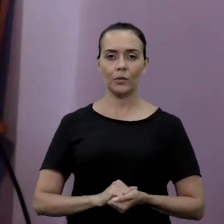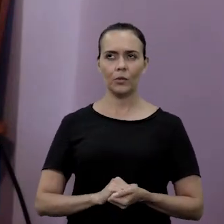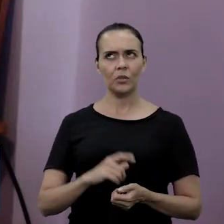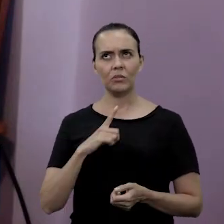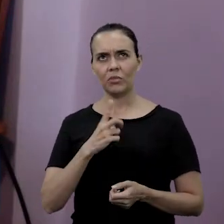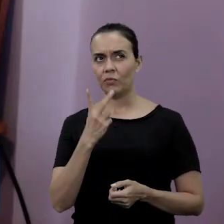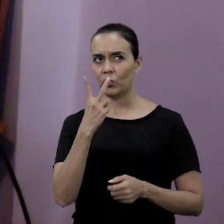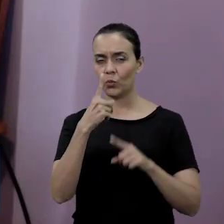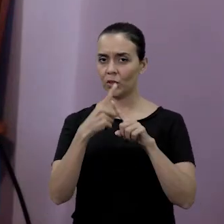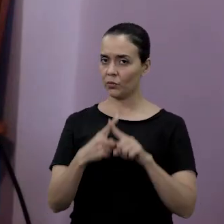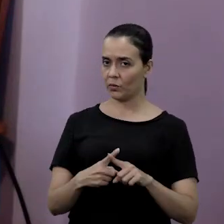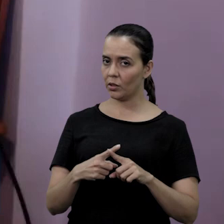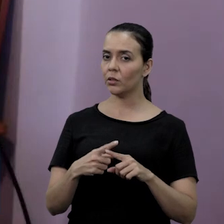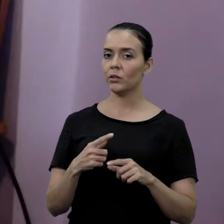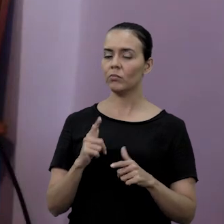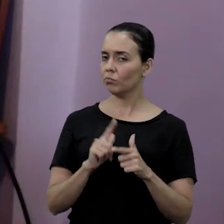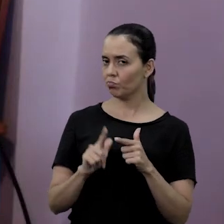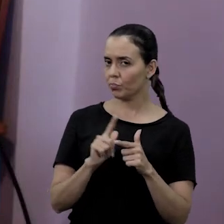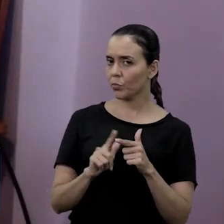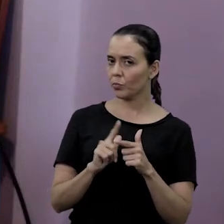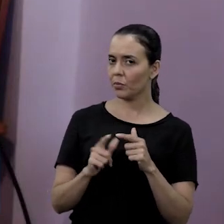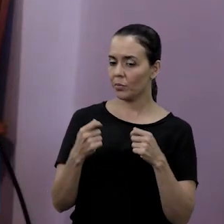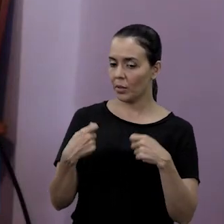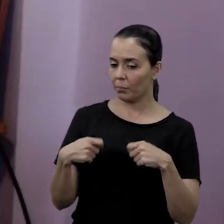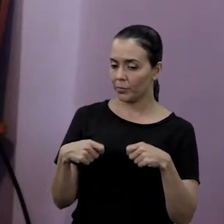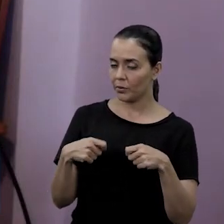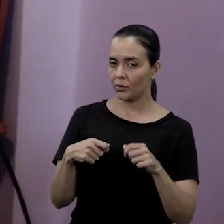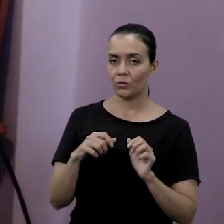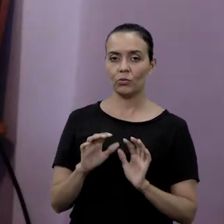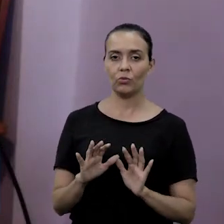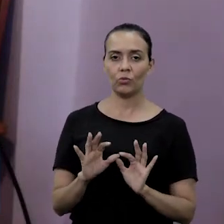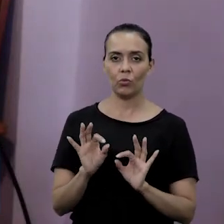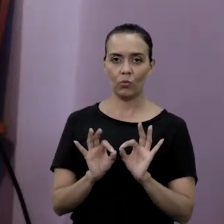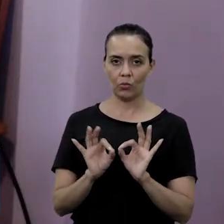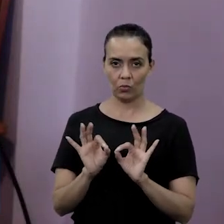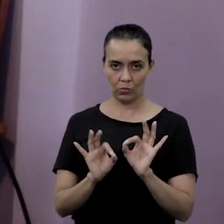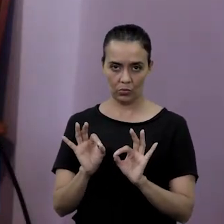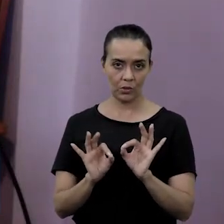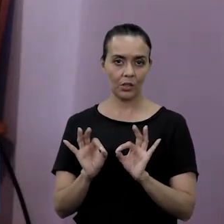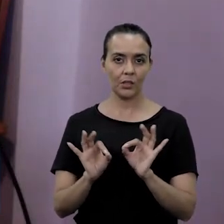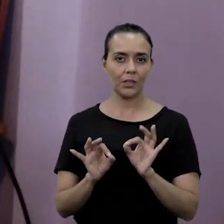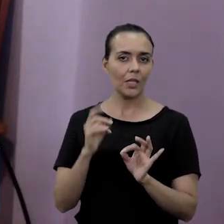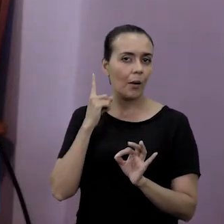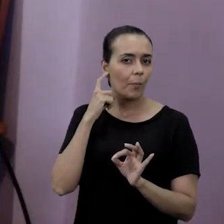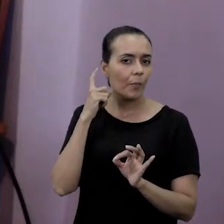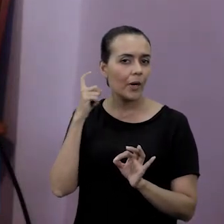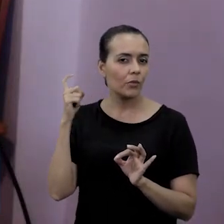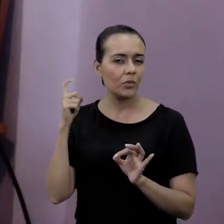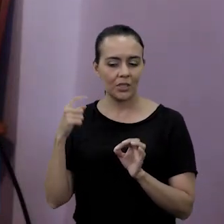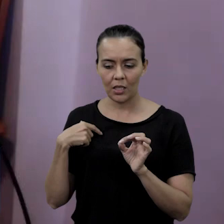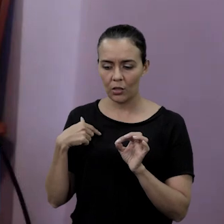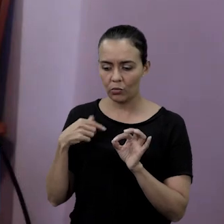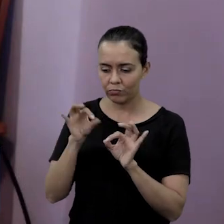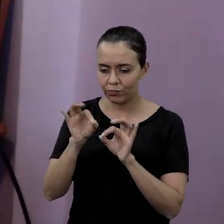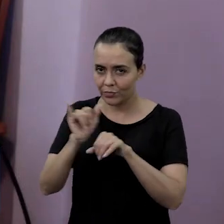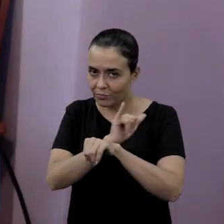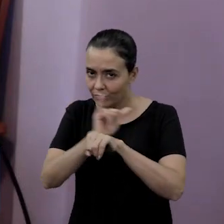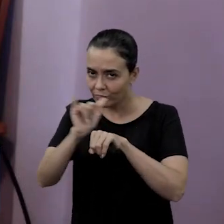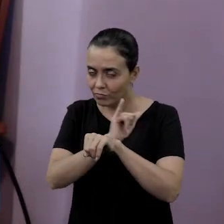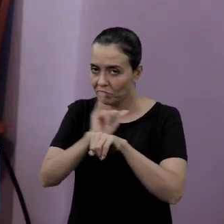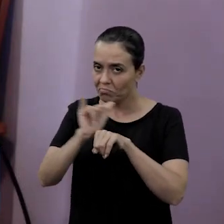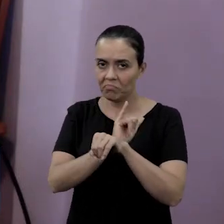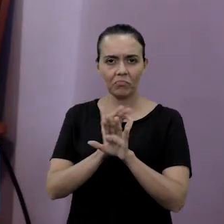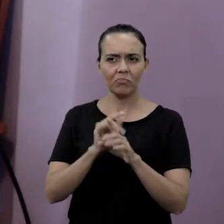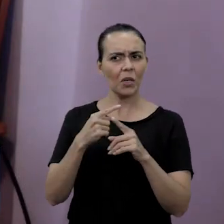né? Acho que teve umas duas vezes ali que teve uma questãozinha, um barulhinho, algo que eu tive que